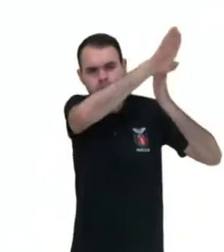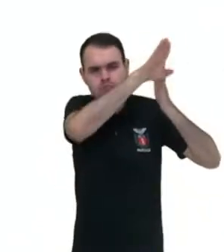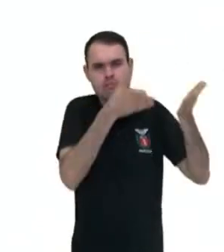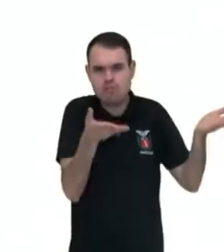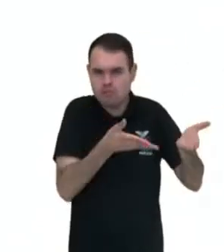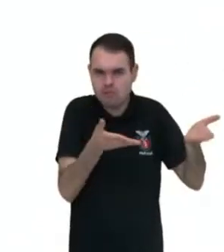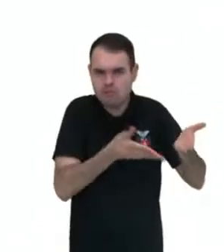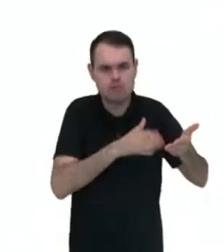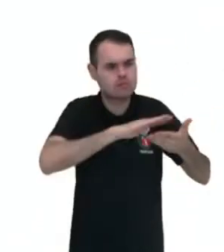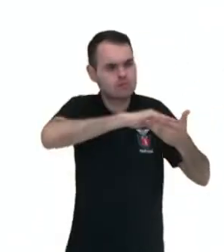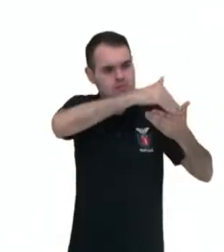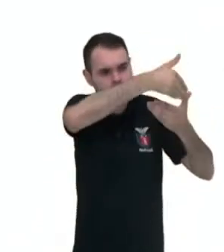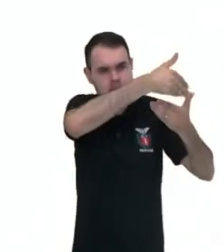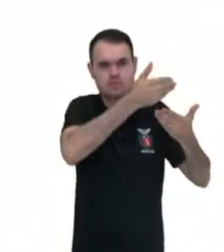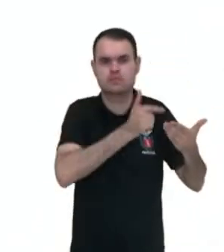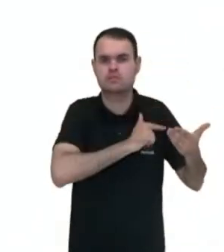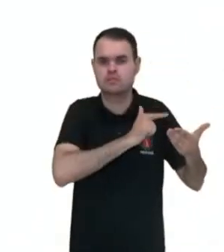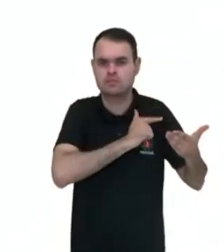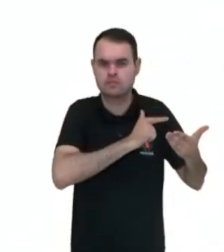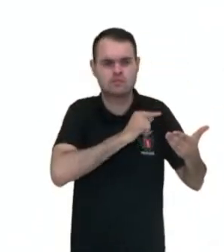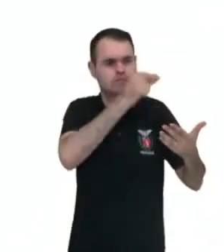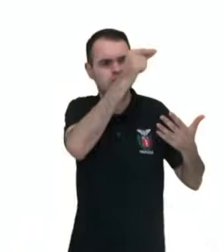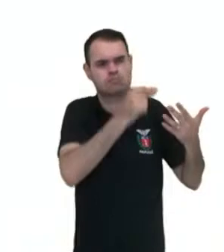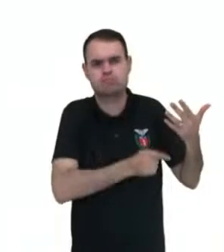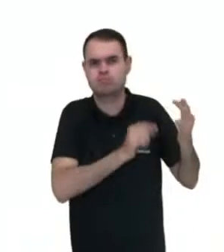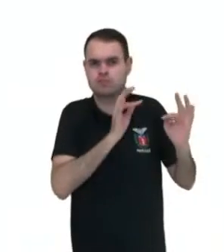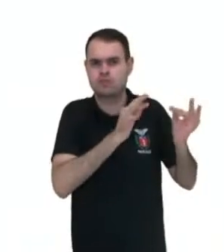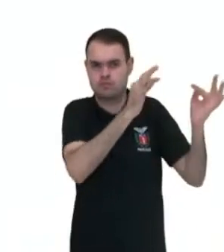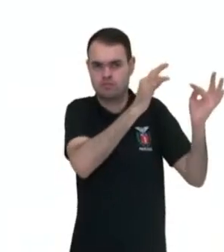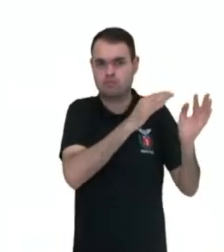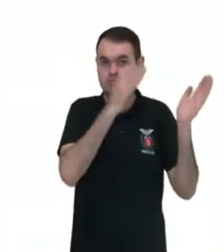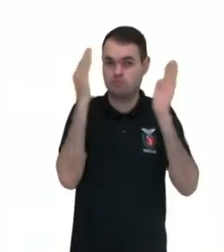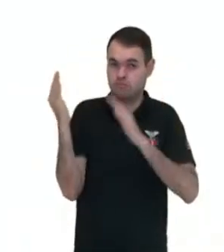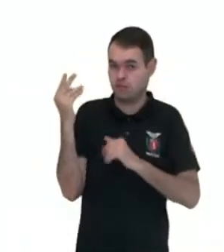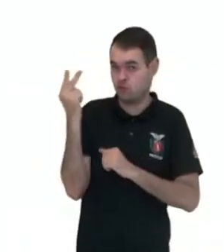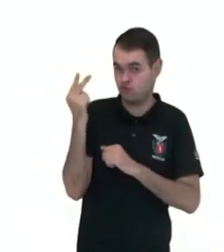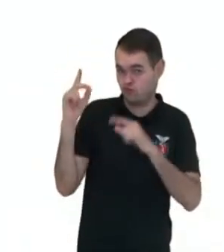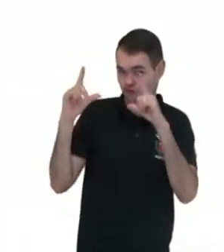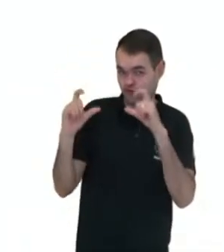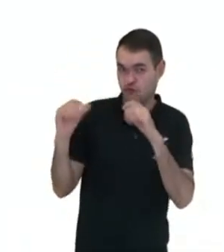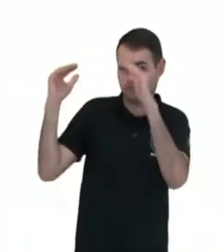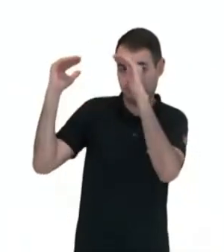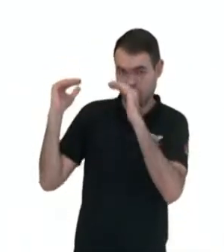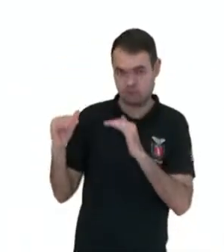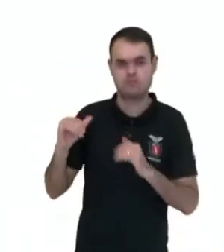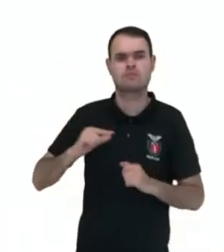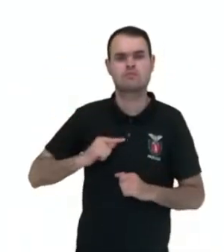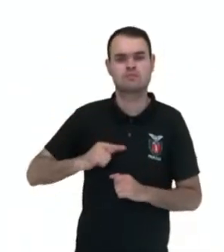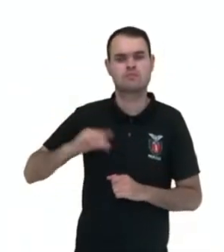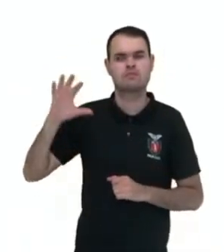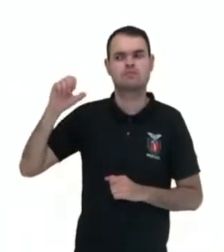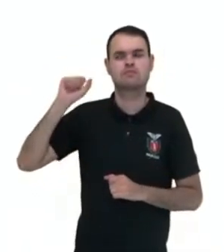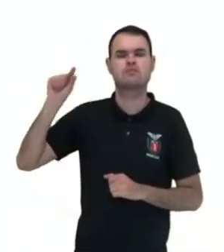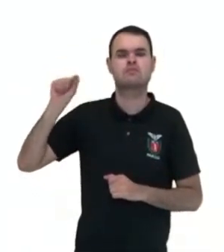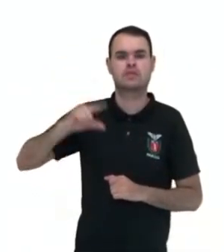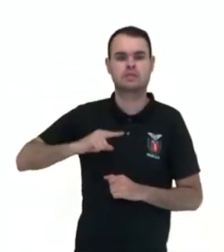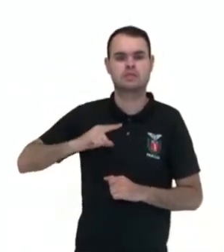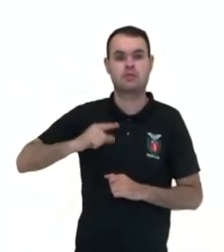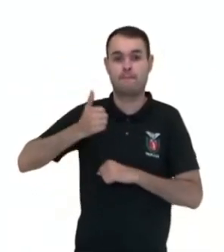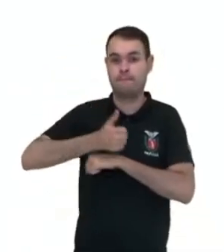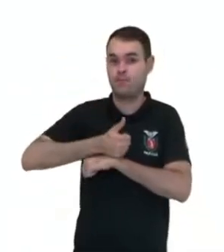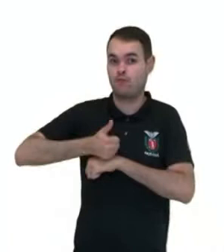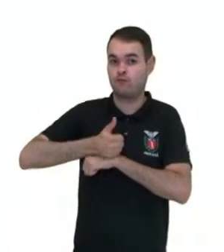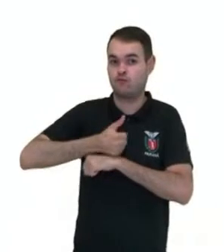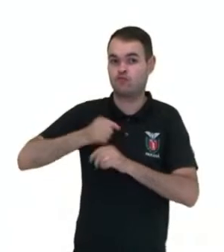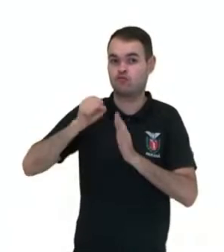né? Um notebook, enfim. Na segunda fotografia, nos chama muita atenção. Havia um profissional